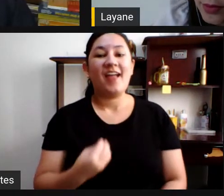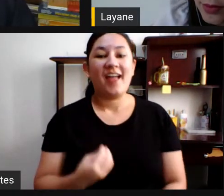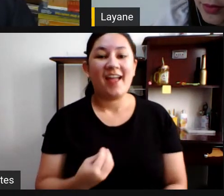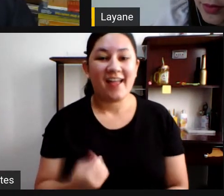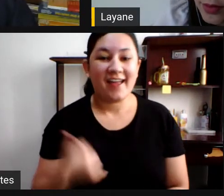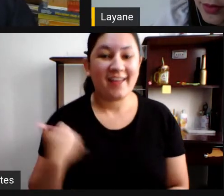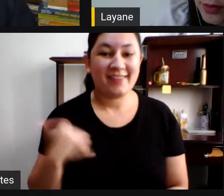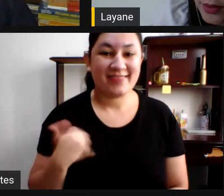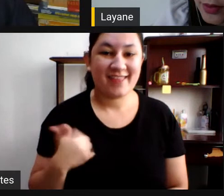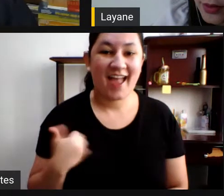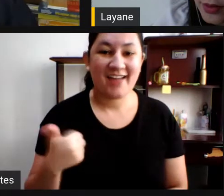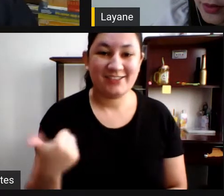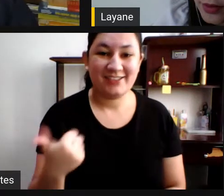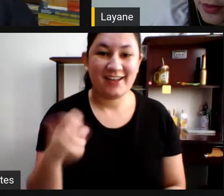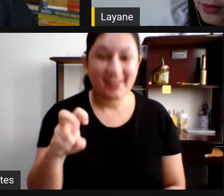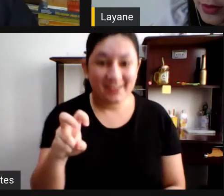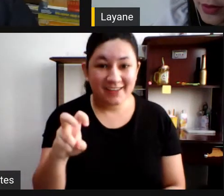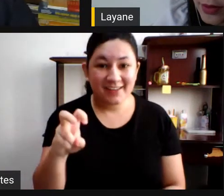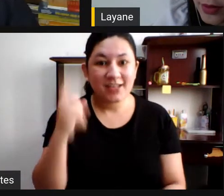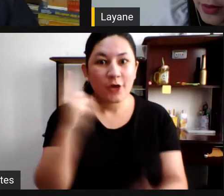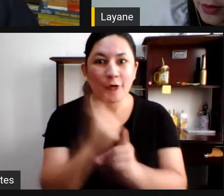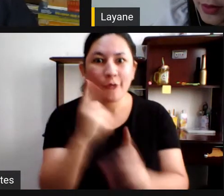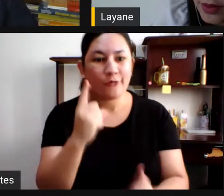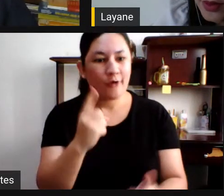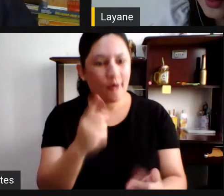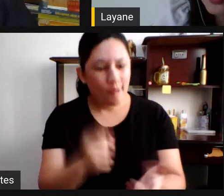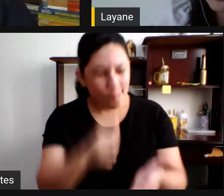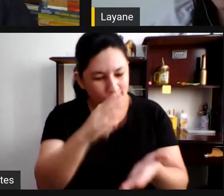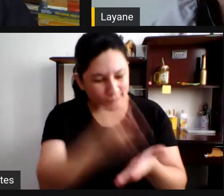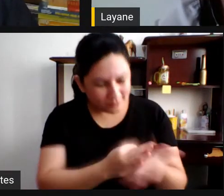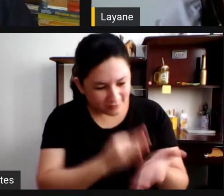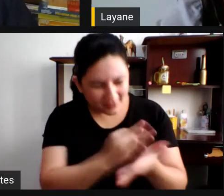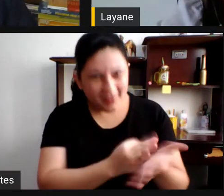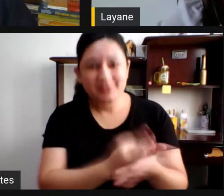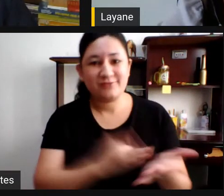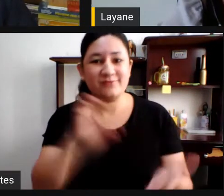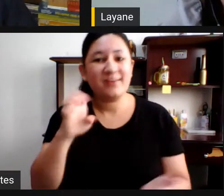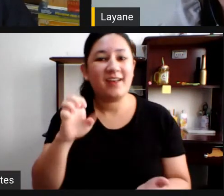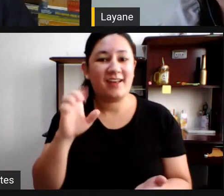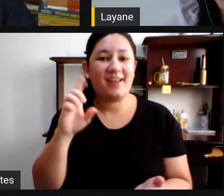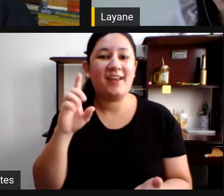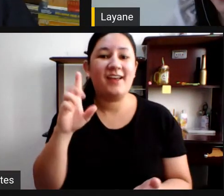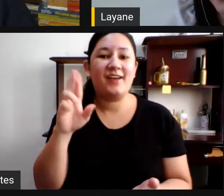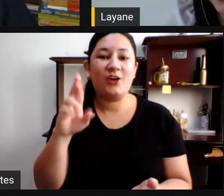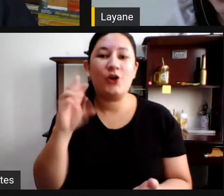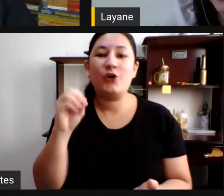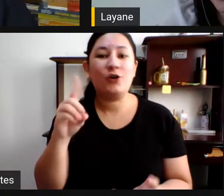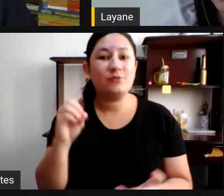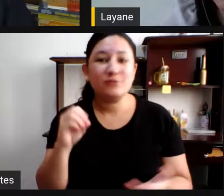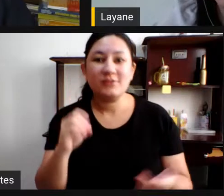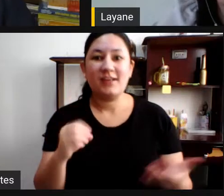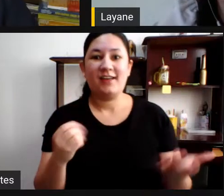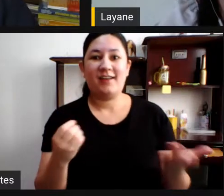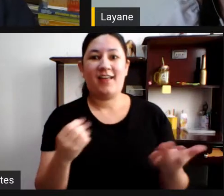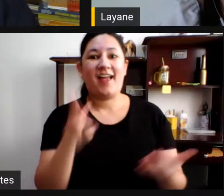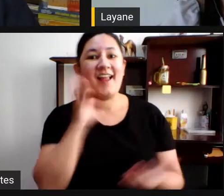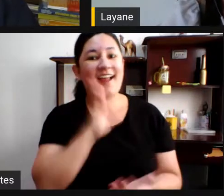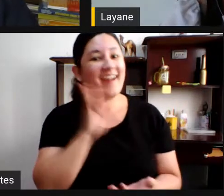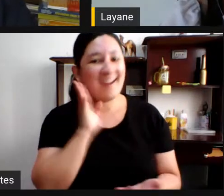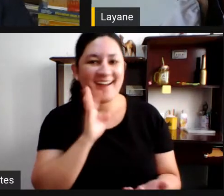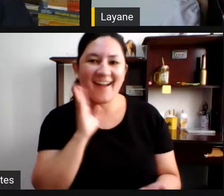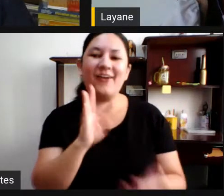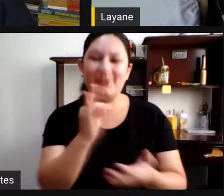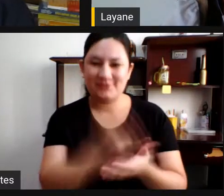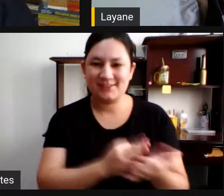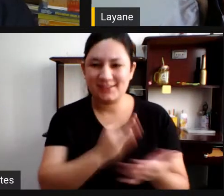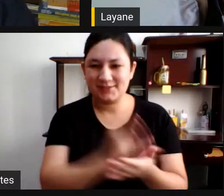quantos encontros singulares cada um de nós não tem com experiências linguageiras que determinam a